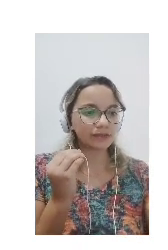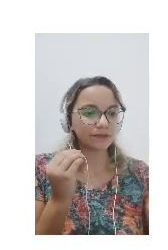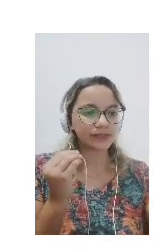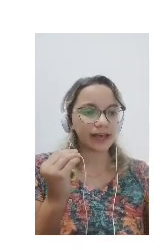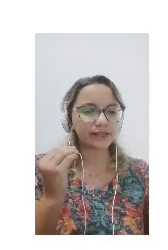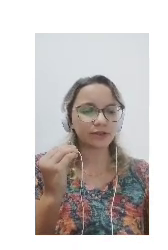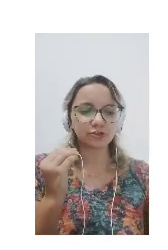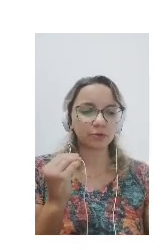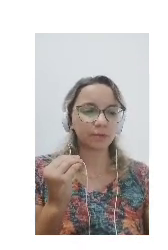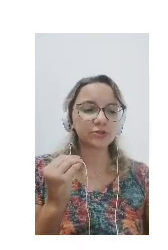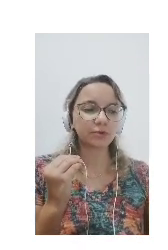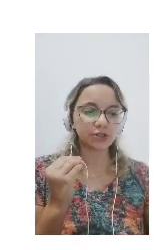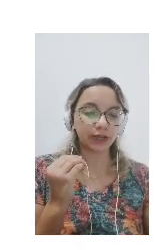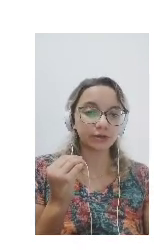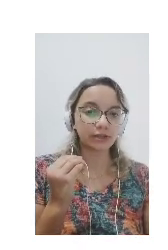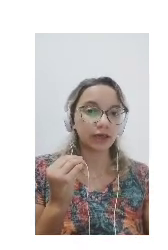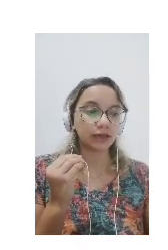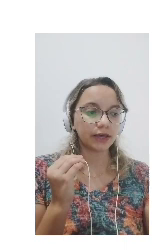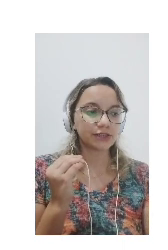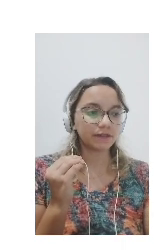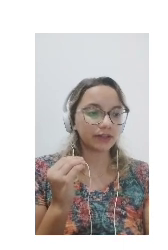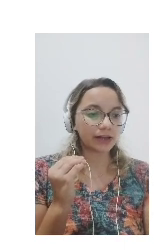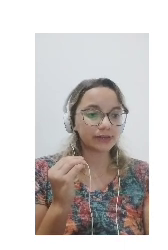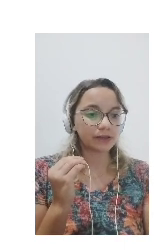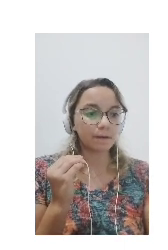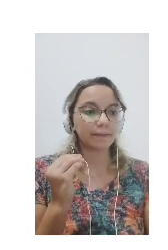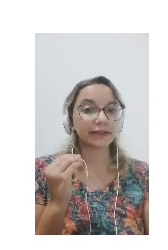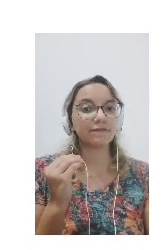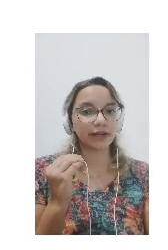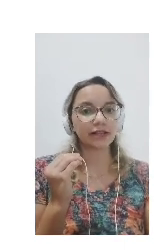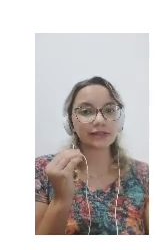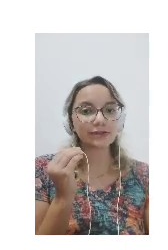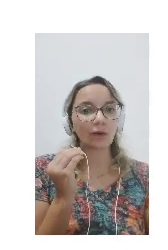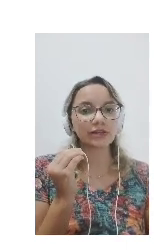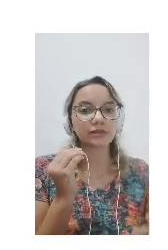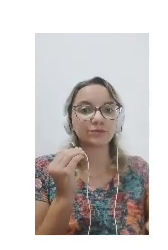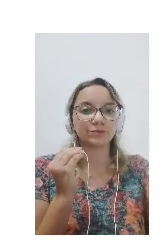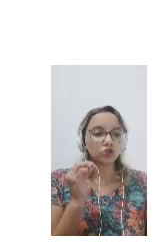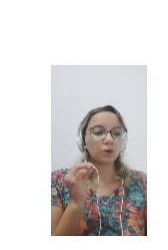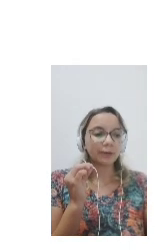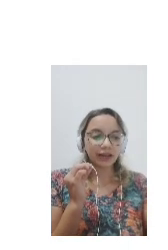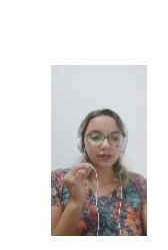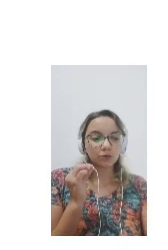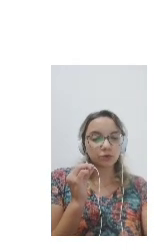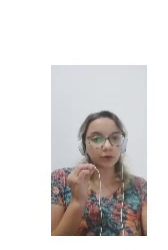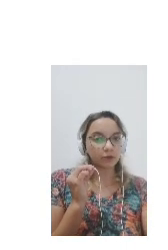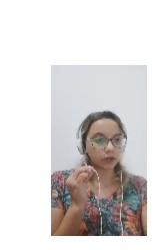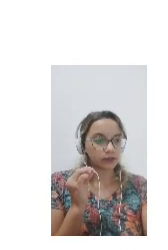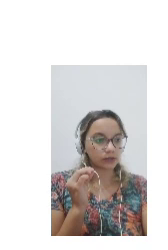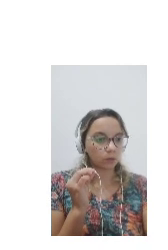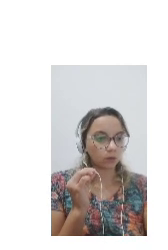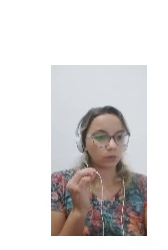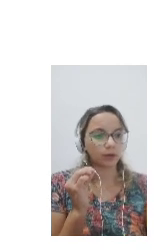que eles fizessem os próprios projetos e atividades para levarem nas escolas. No pilar de cultura